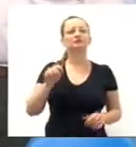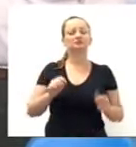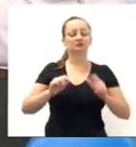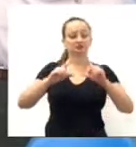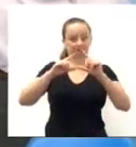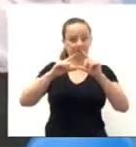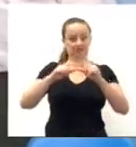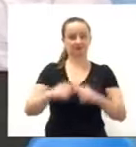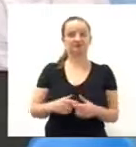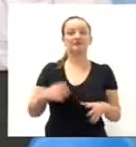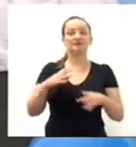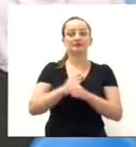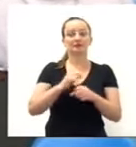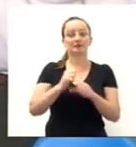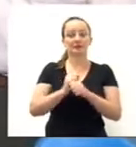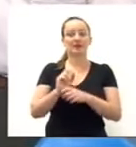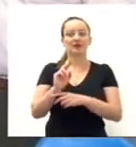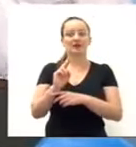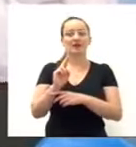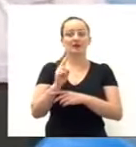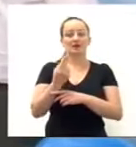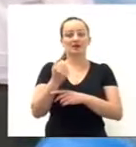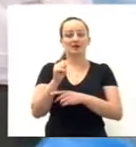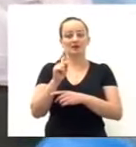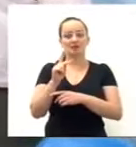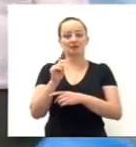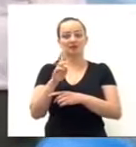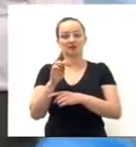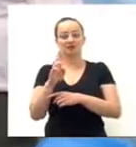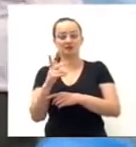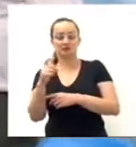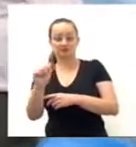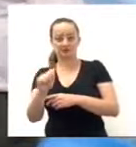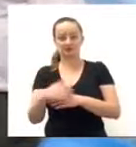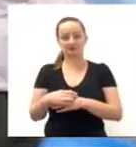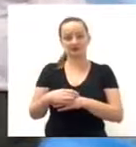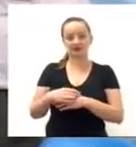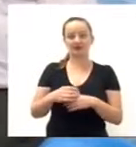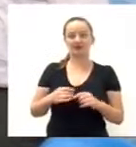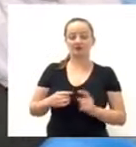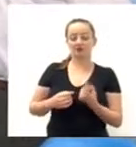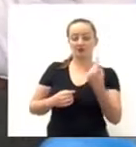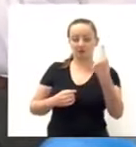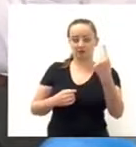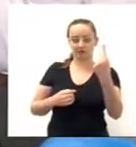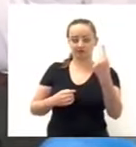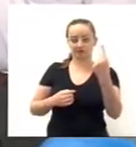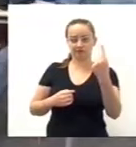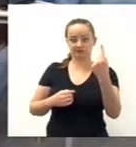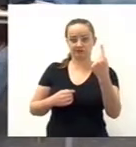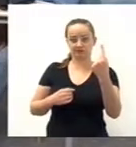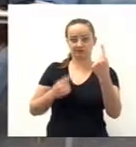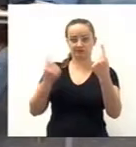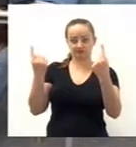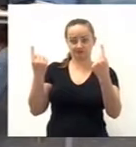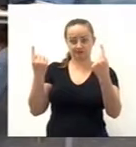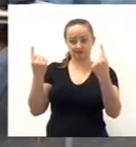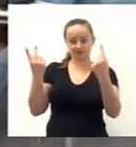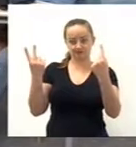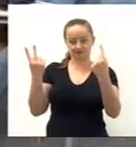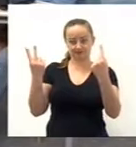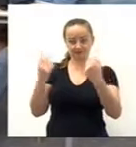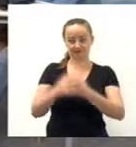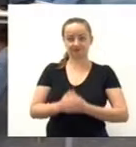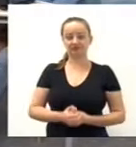Então, primeiro eu vou calcular a hipotenusa. Então, desse triângulo, vamos chamar de triângulo 1 e triângulo